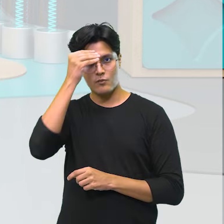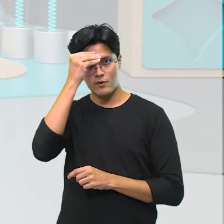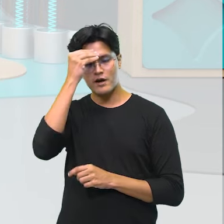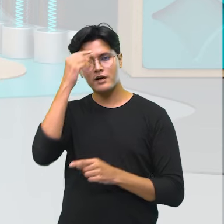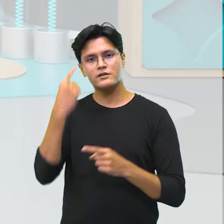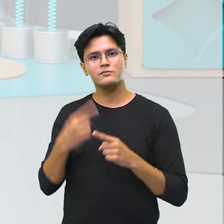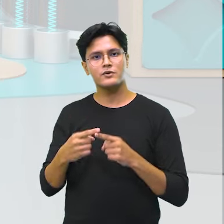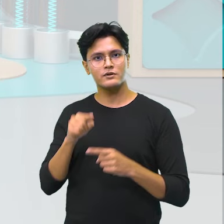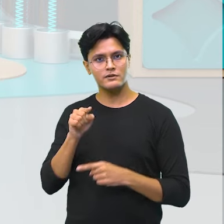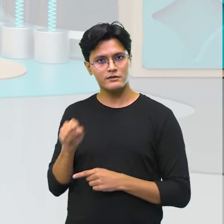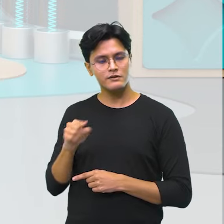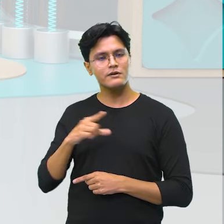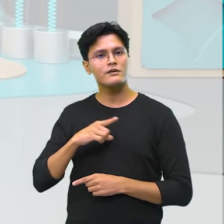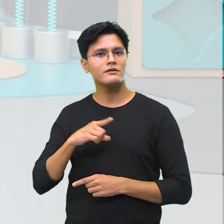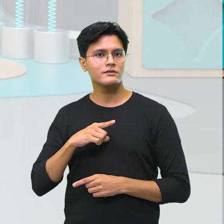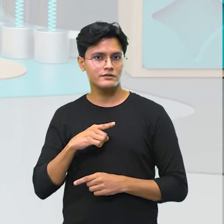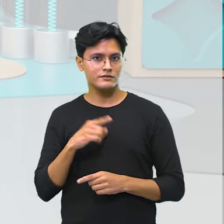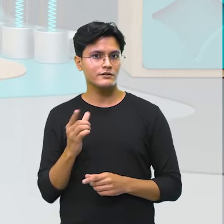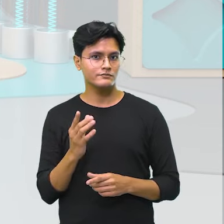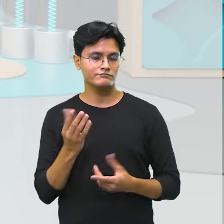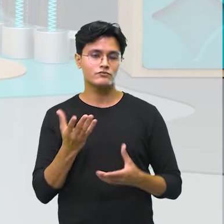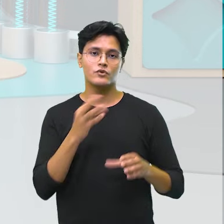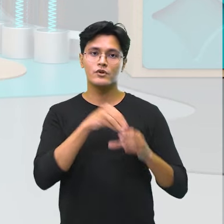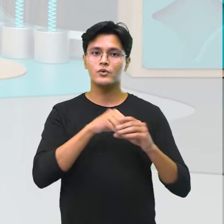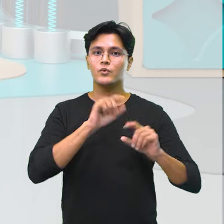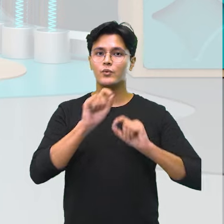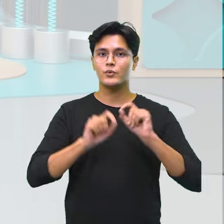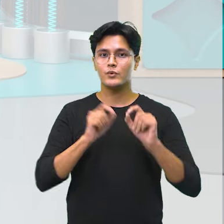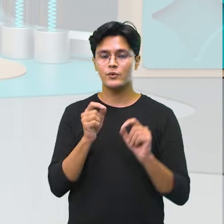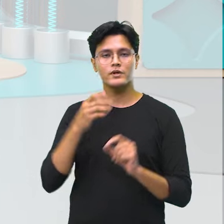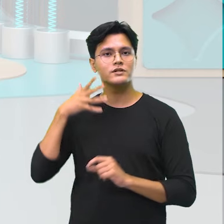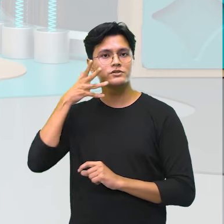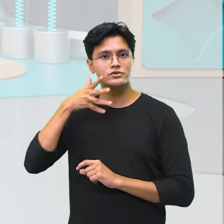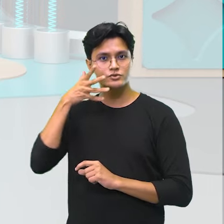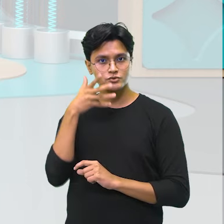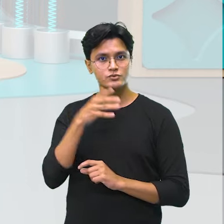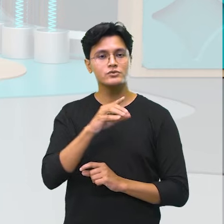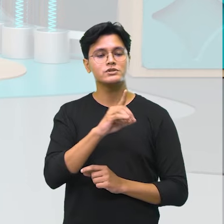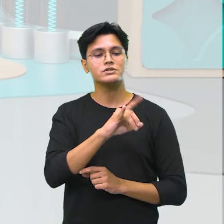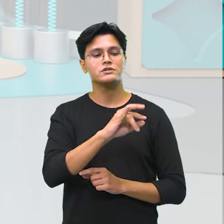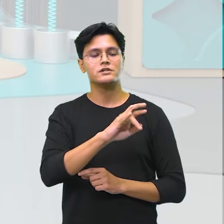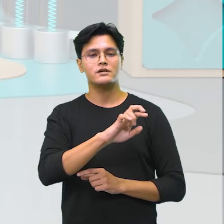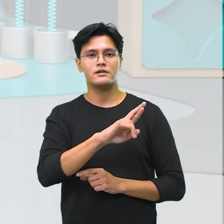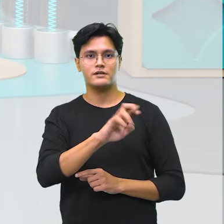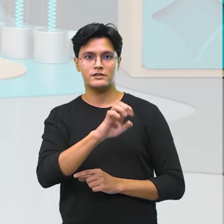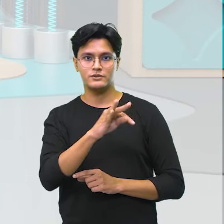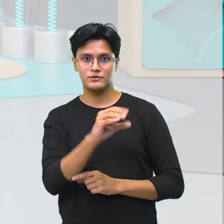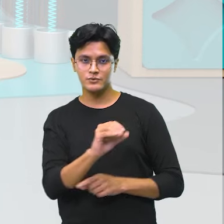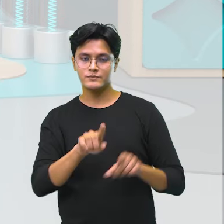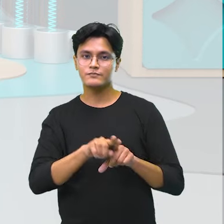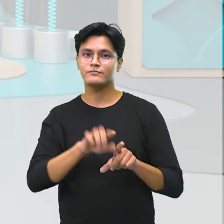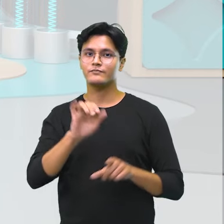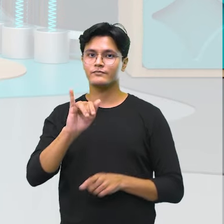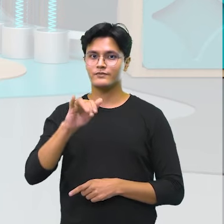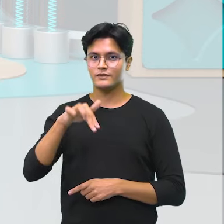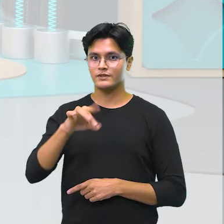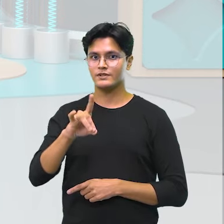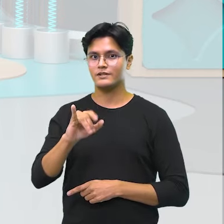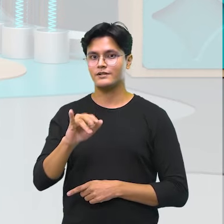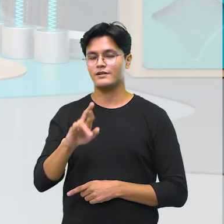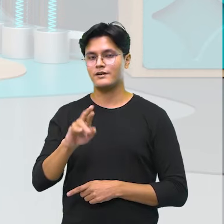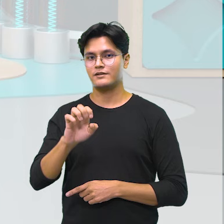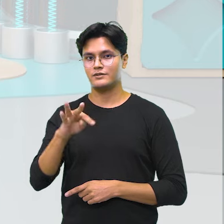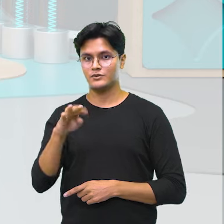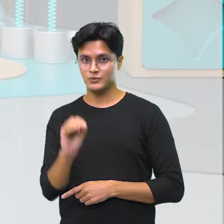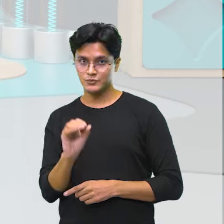fazem parte, então, né, dos discursos, de como que nós vamos utilizar o discurso direto e indireto aí dentro desse gênero narrativo,